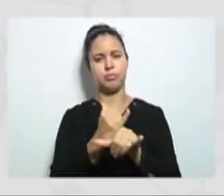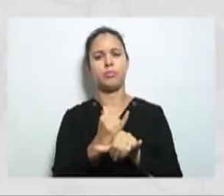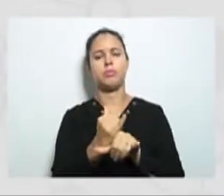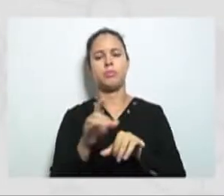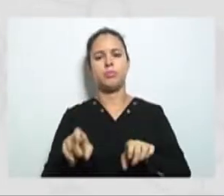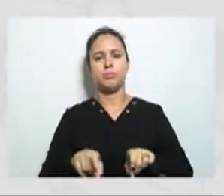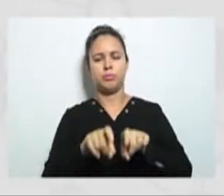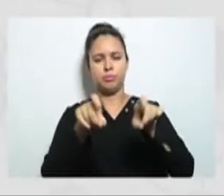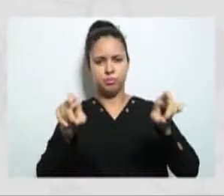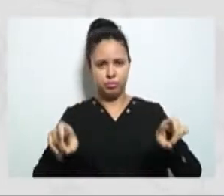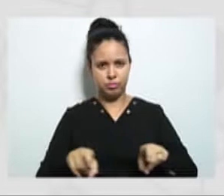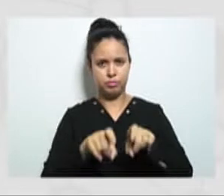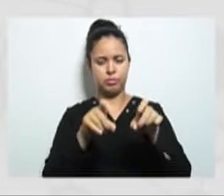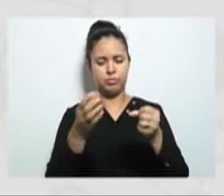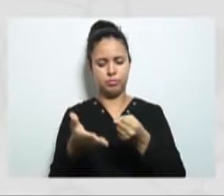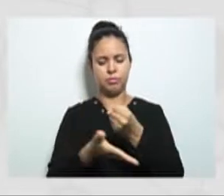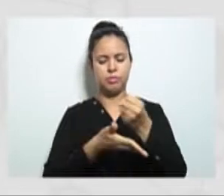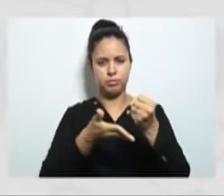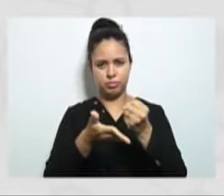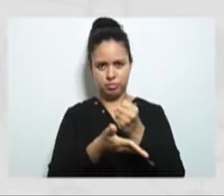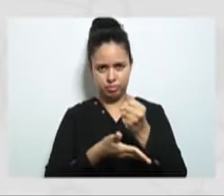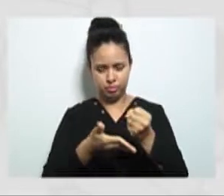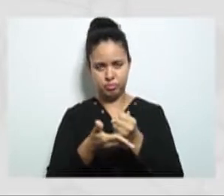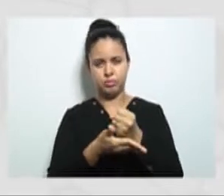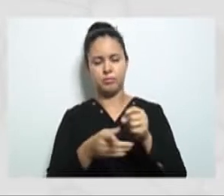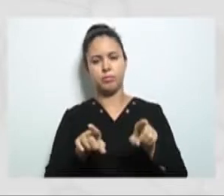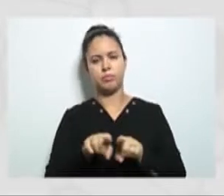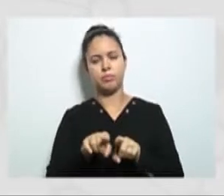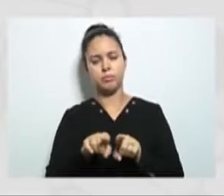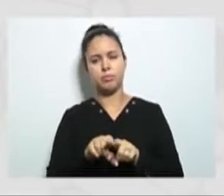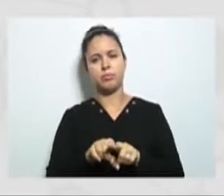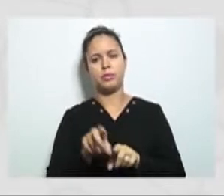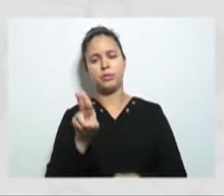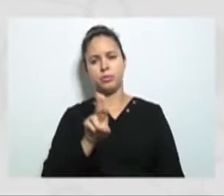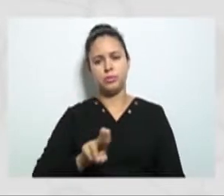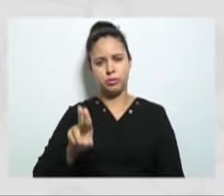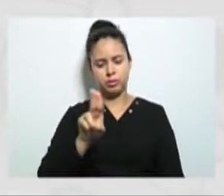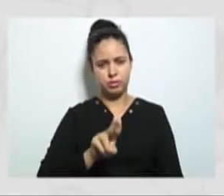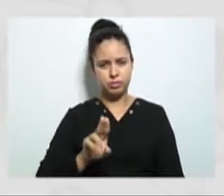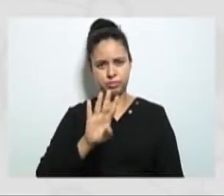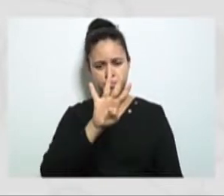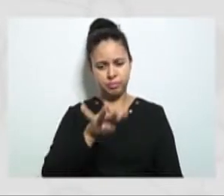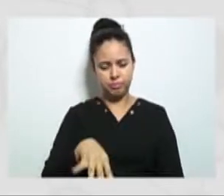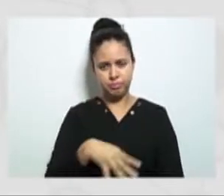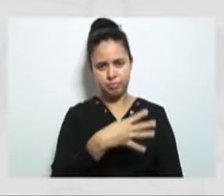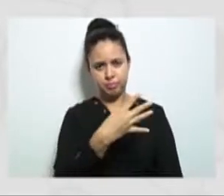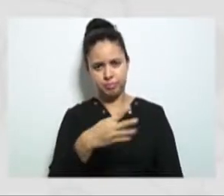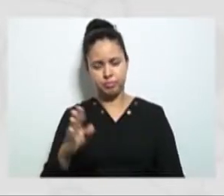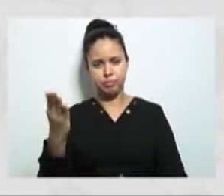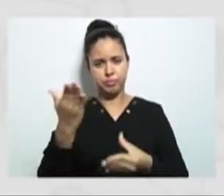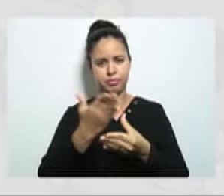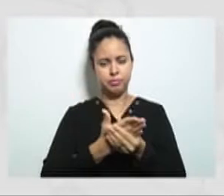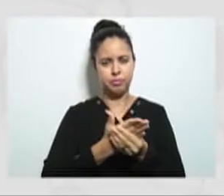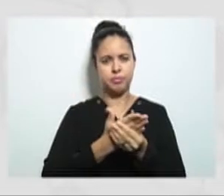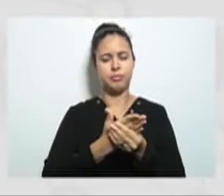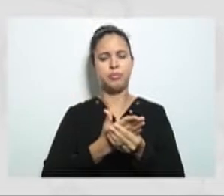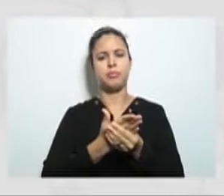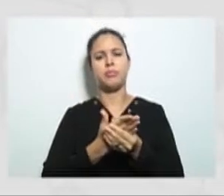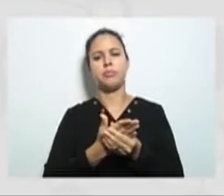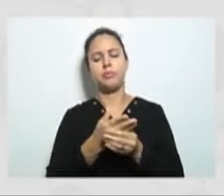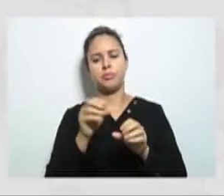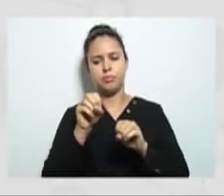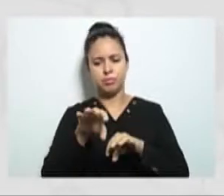de um sistema computacional, manipulação de arquivos e pastas, ergonomia e educação